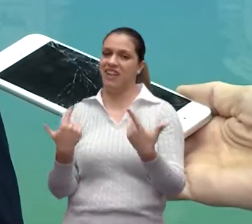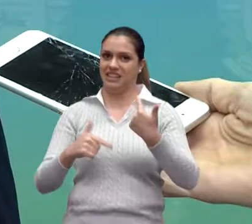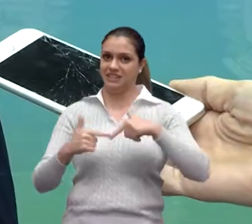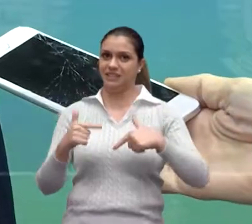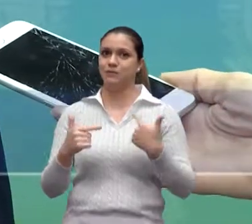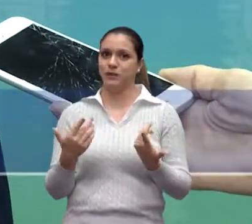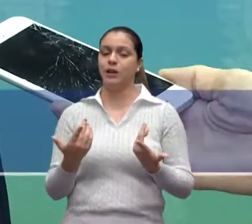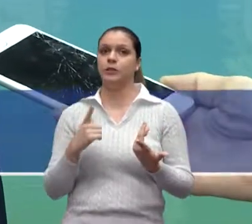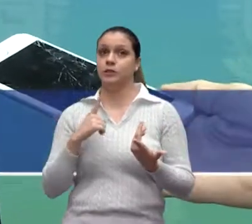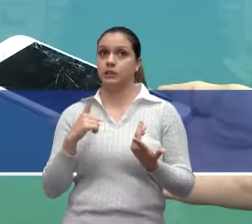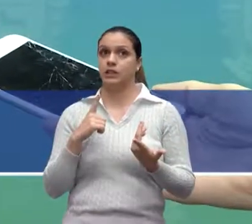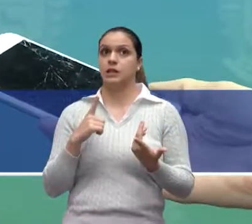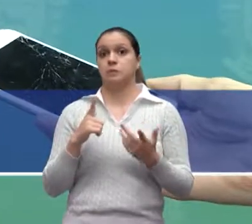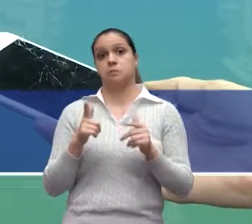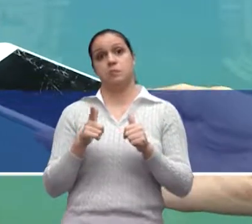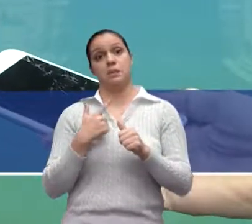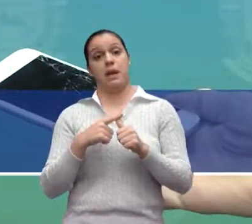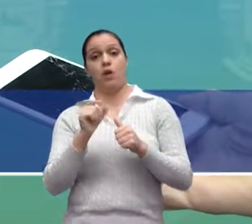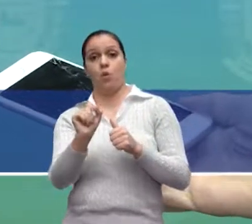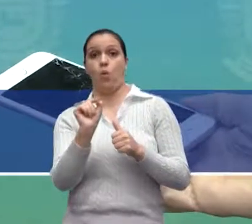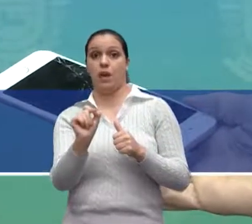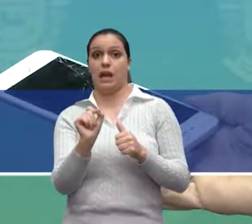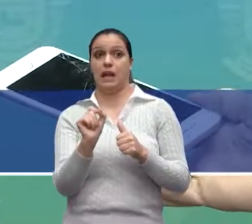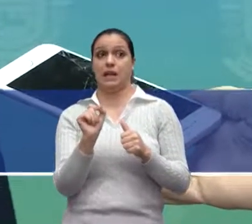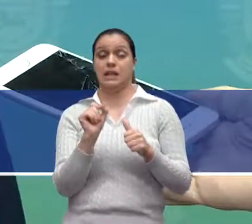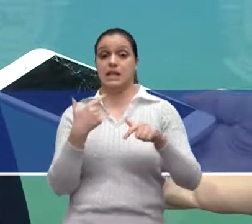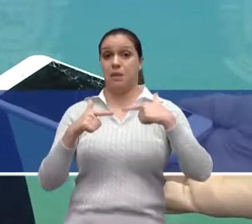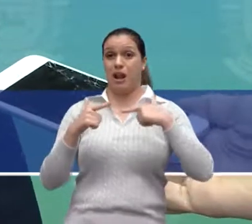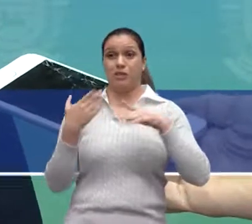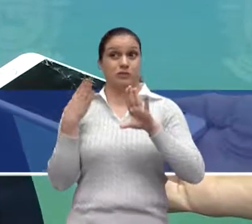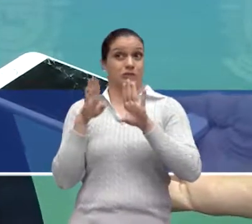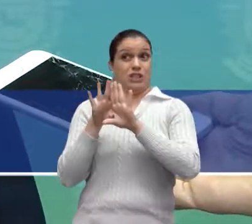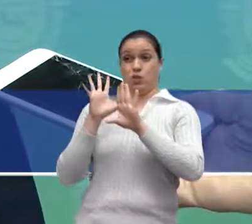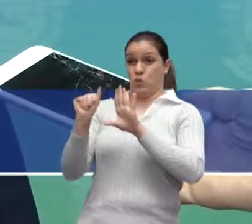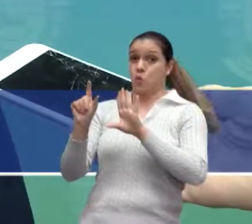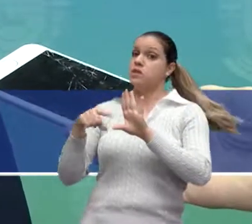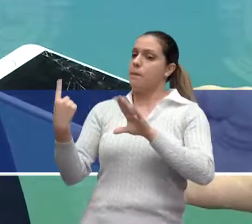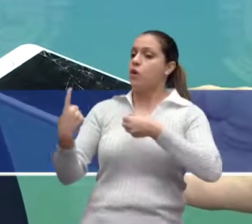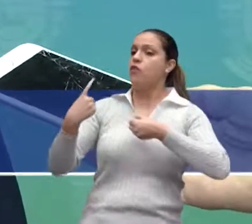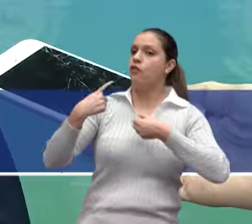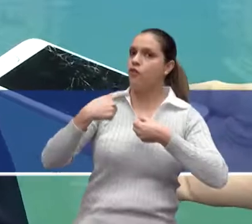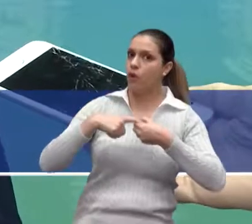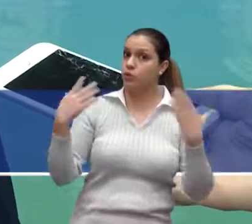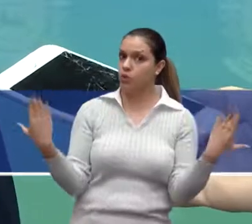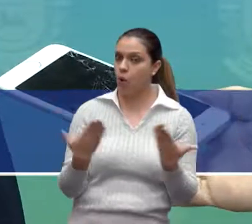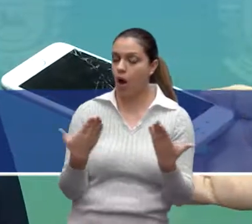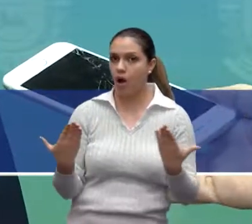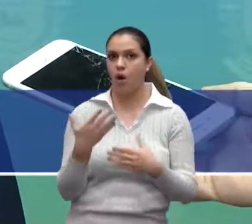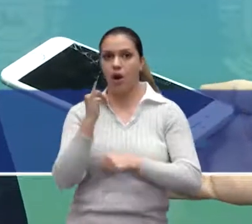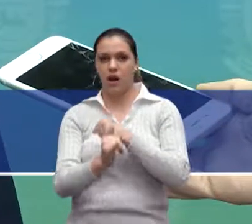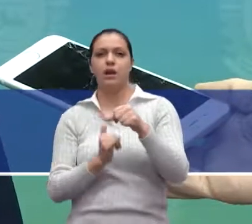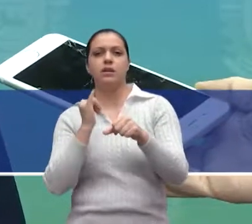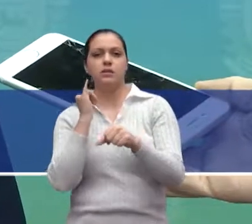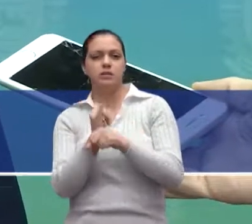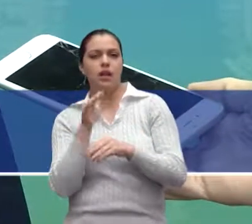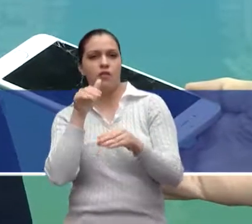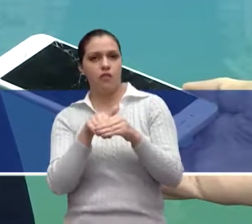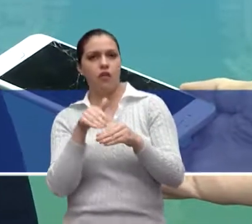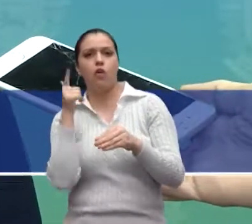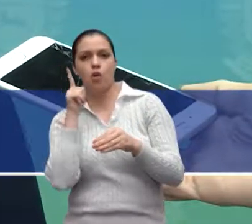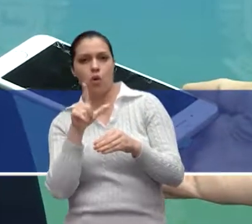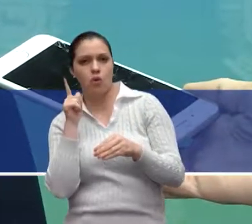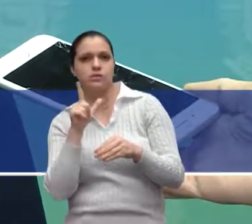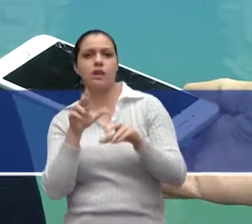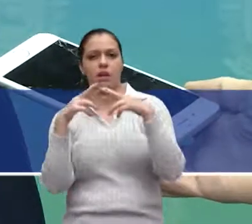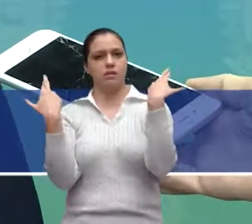essas iniciativas. No primeiro instante, segurou, né, o trabalho como um todo, depois voltamos com as sessões